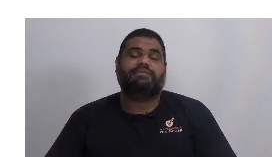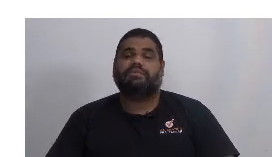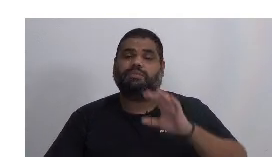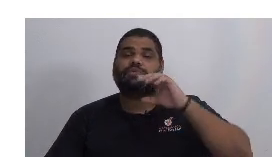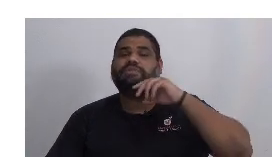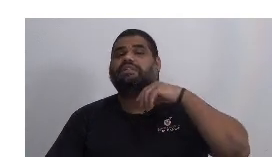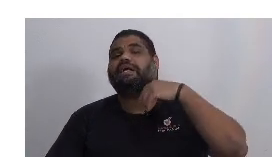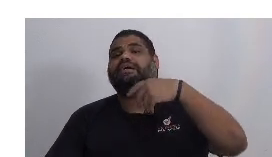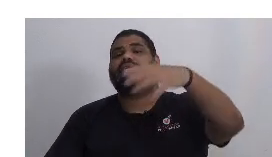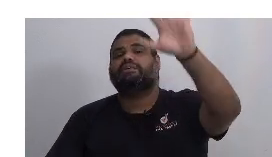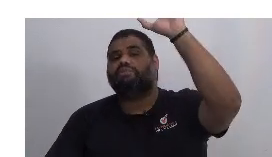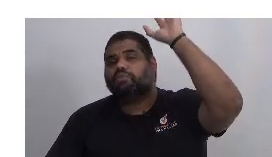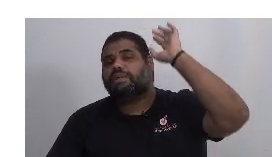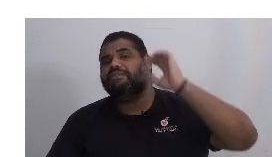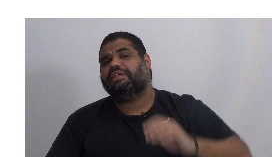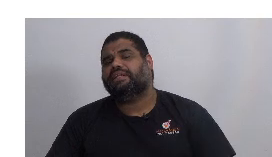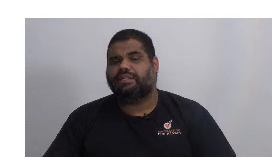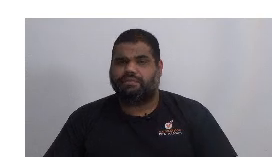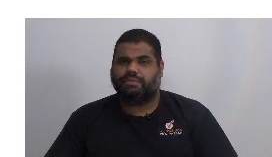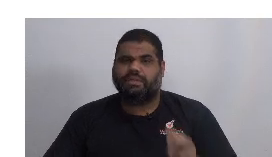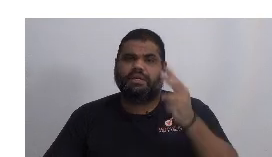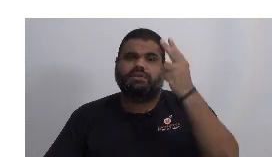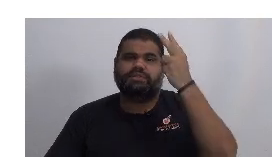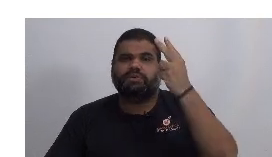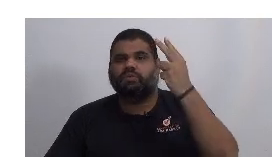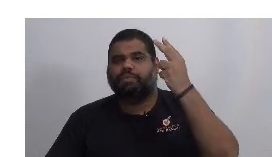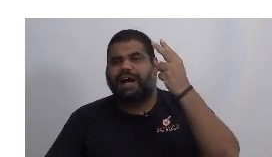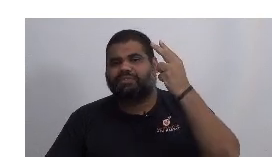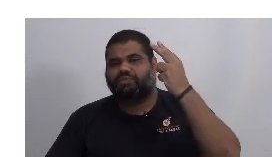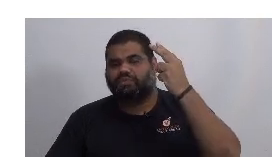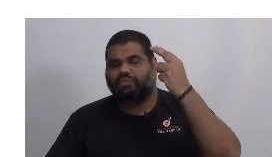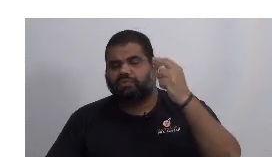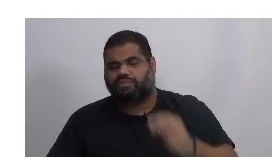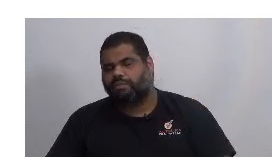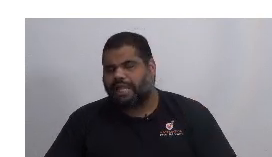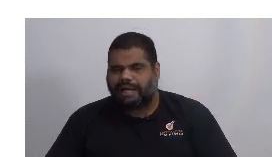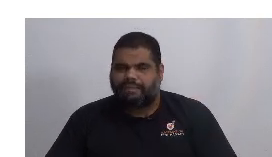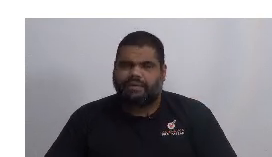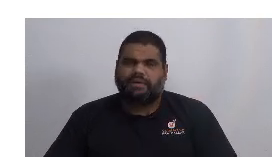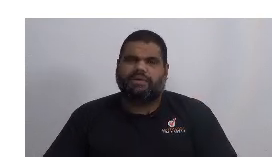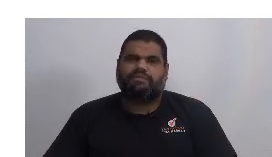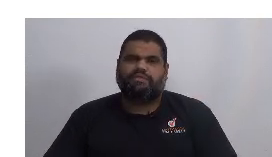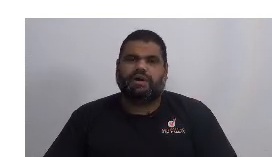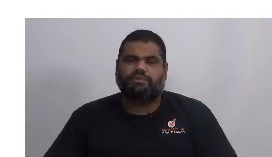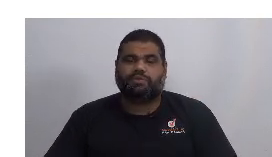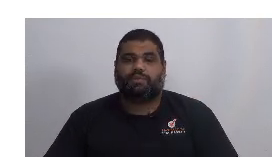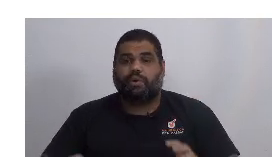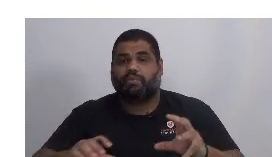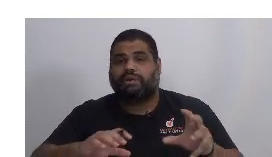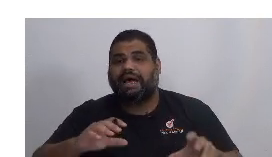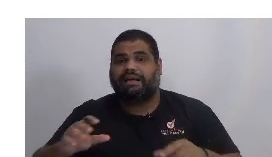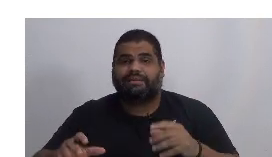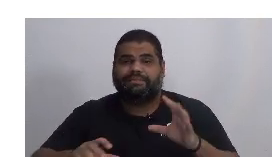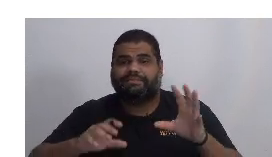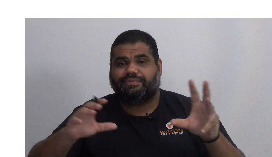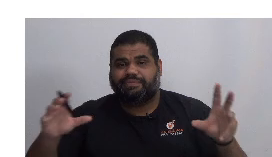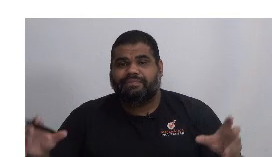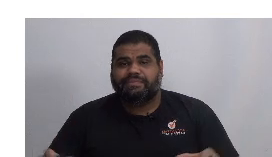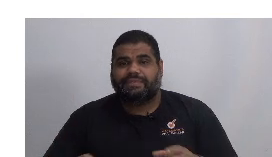Tá aí, vamos considerar que tudo é verdadeiro. Segundo passo, vamos lá. Vamos